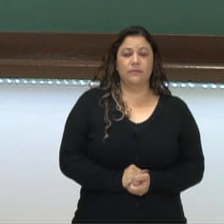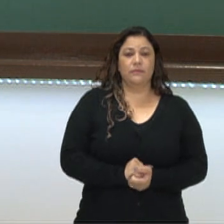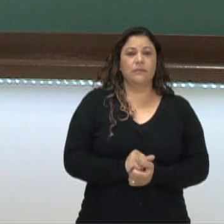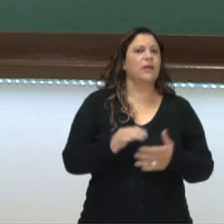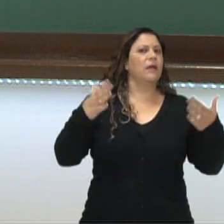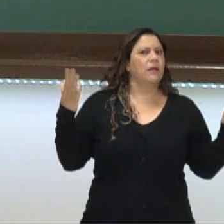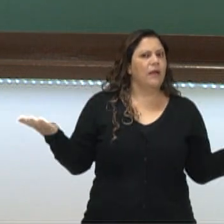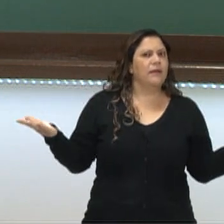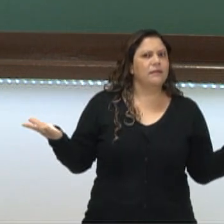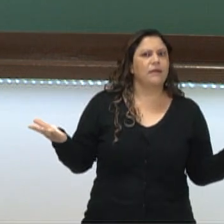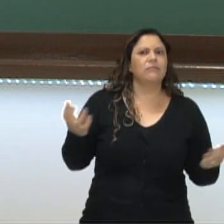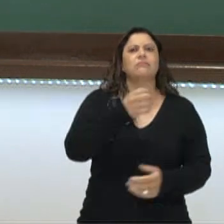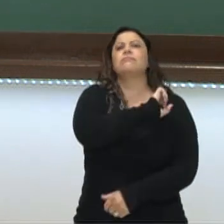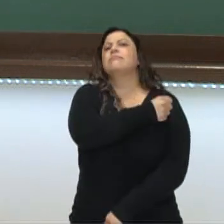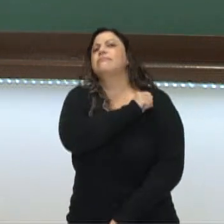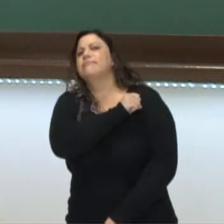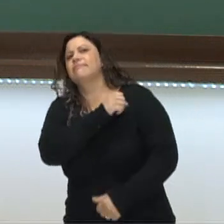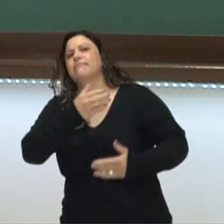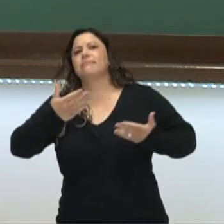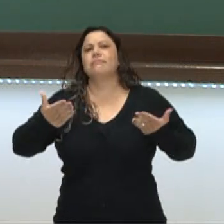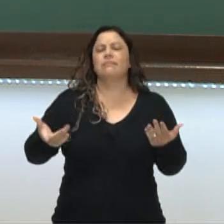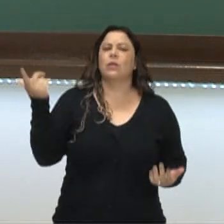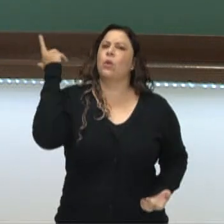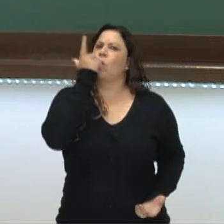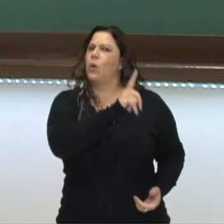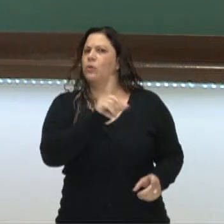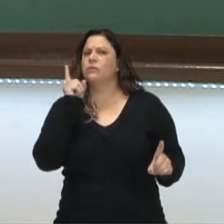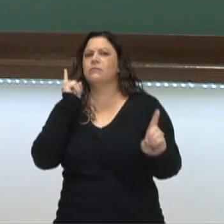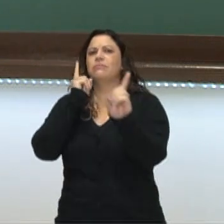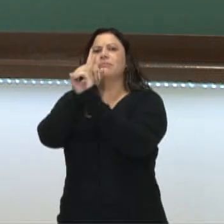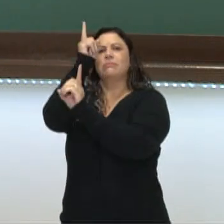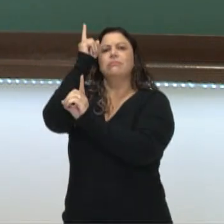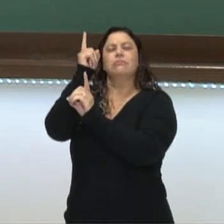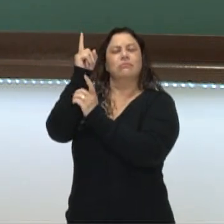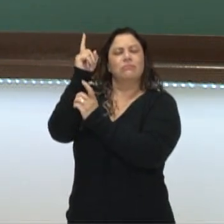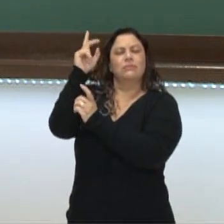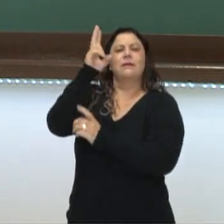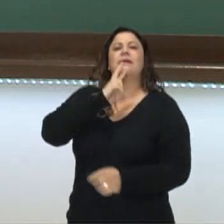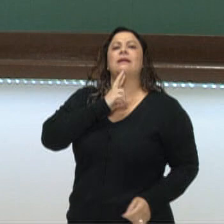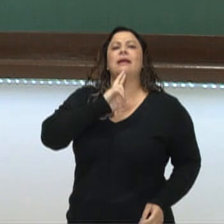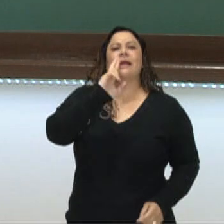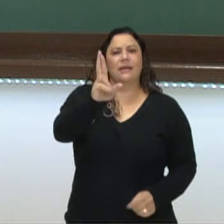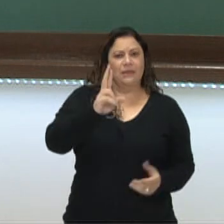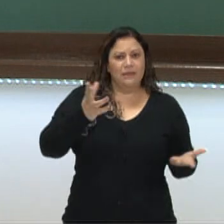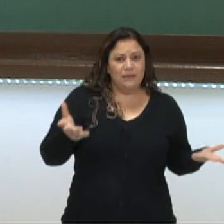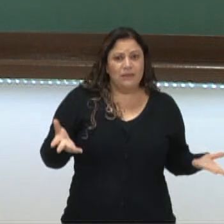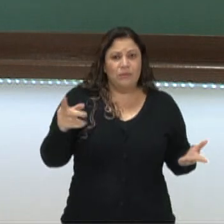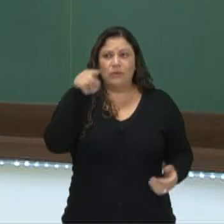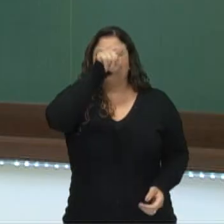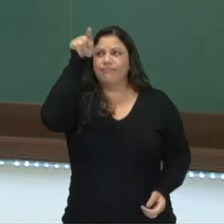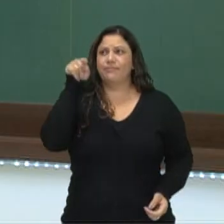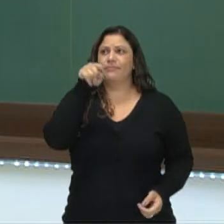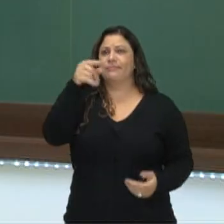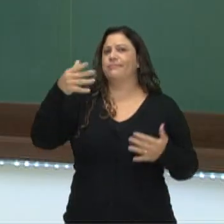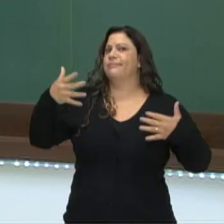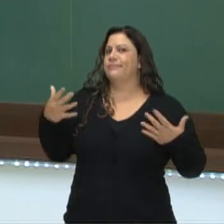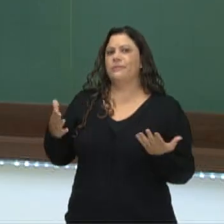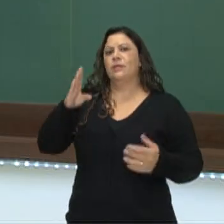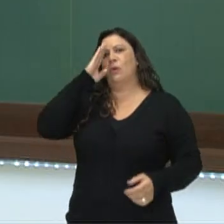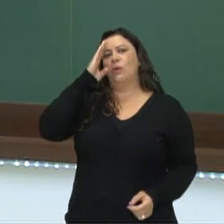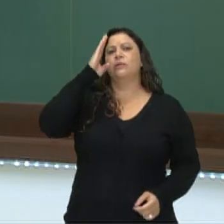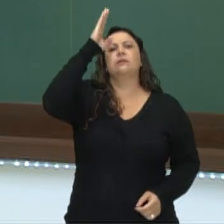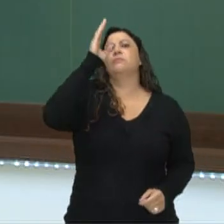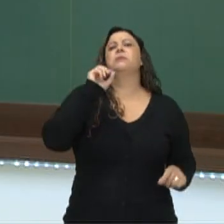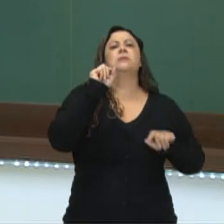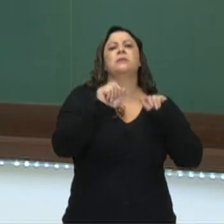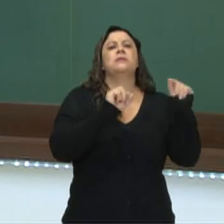E então, o oitavo ano, conseguiram achar aí a resposta para esse enigma? Estava fácil. Quais as principais